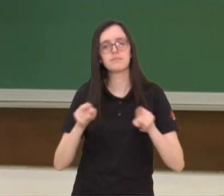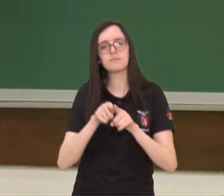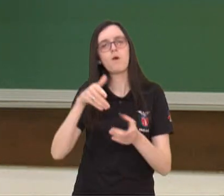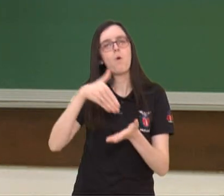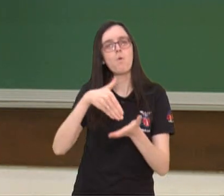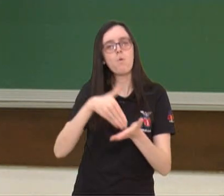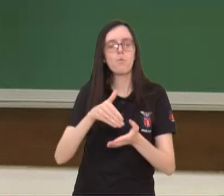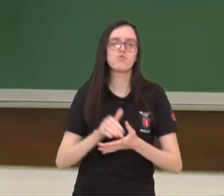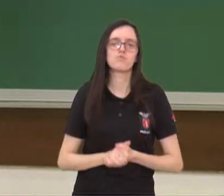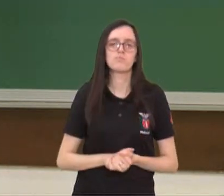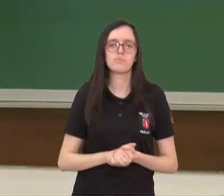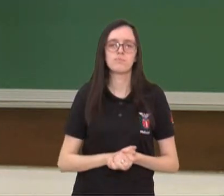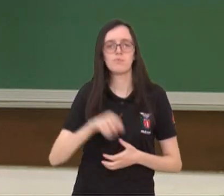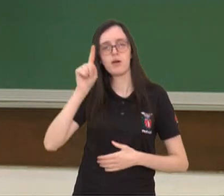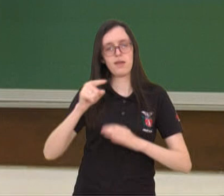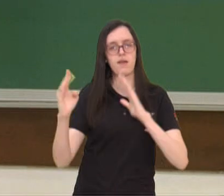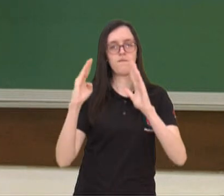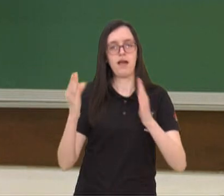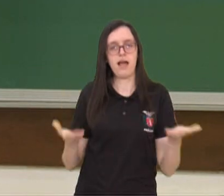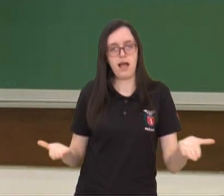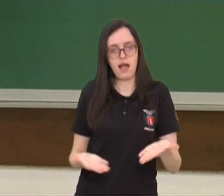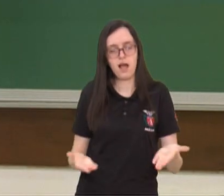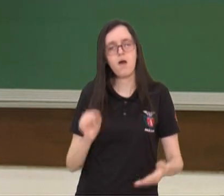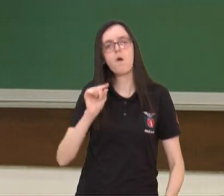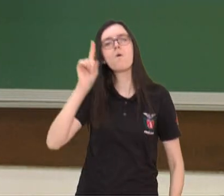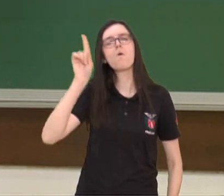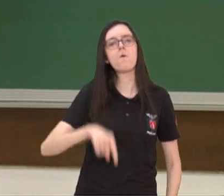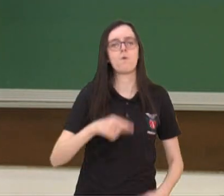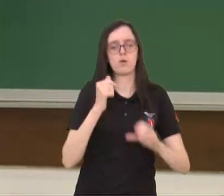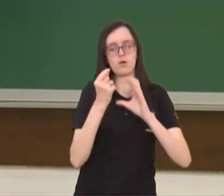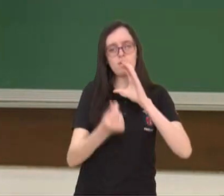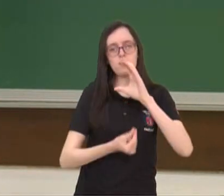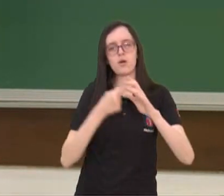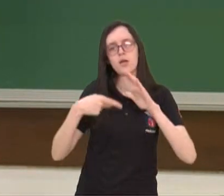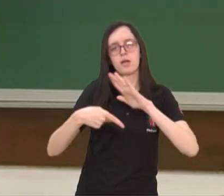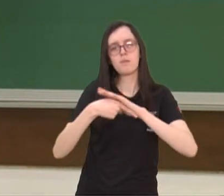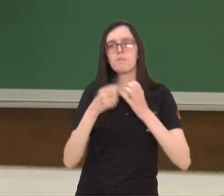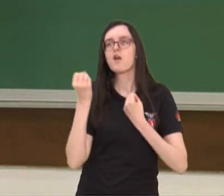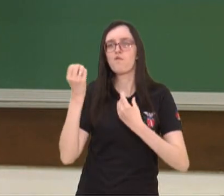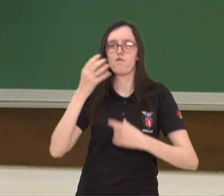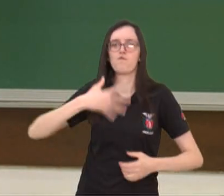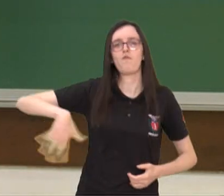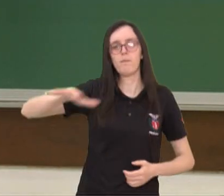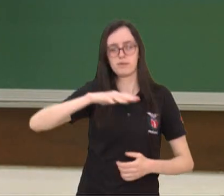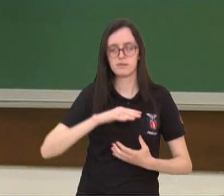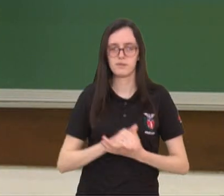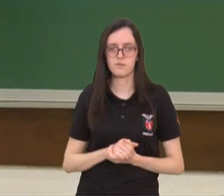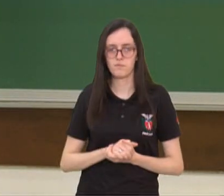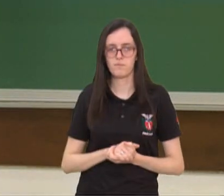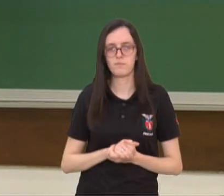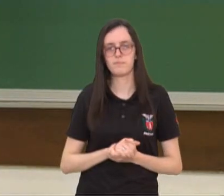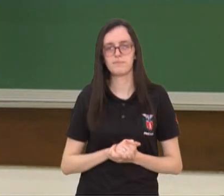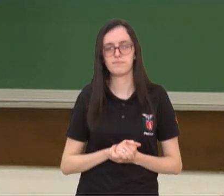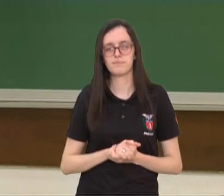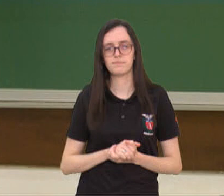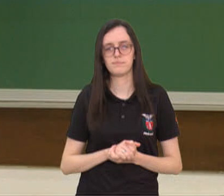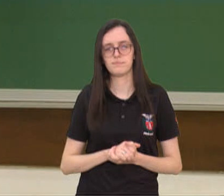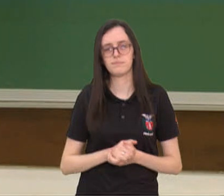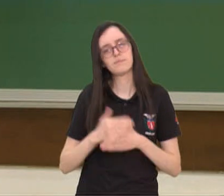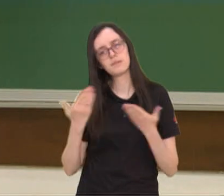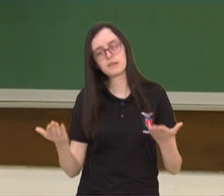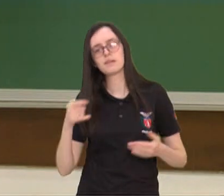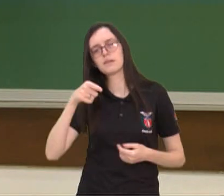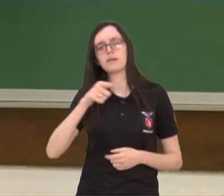último aqui, a fase atual é o capitalismo informacional, né? Então, ele